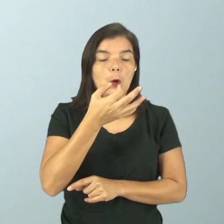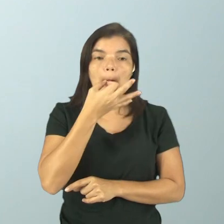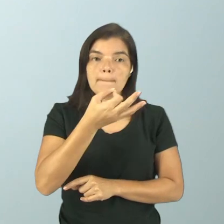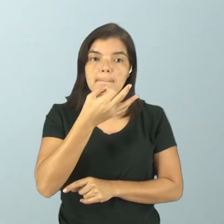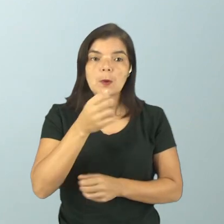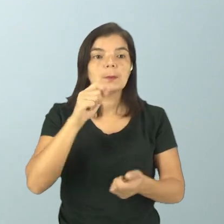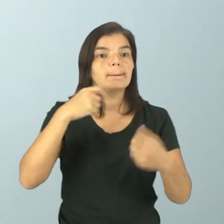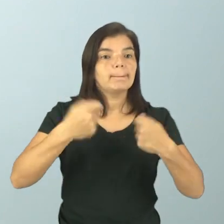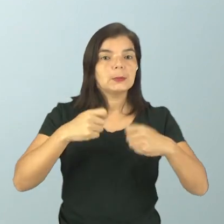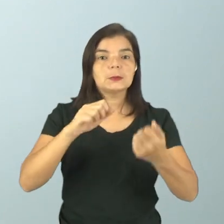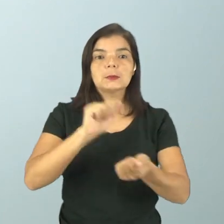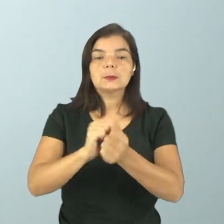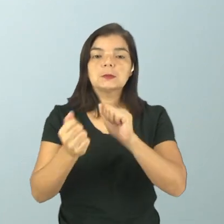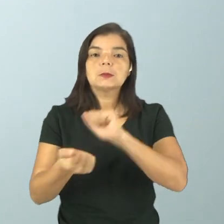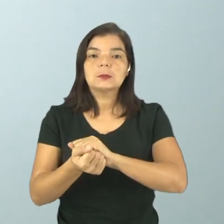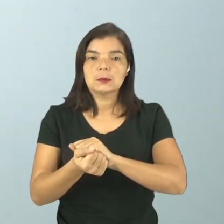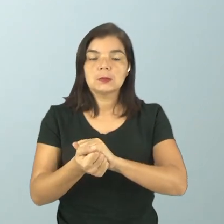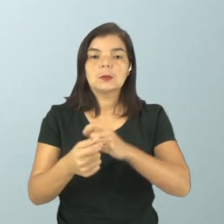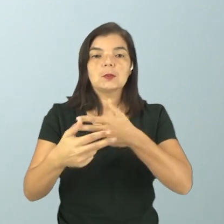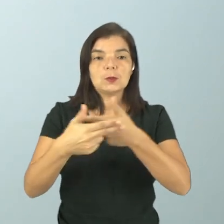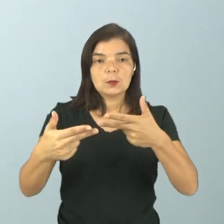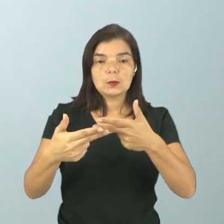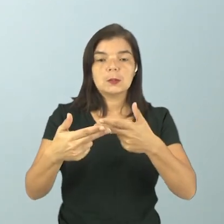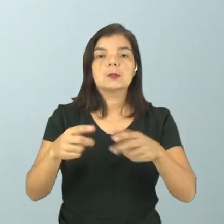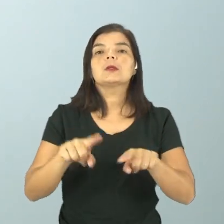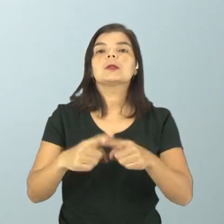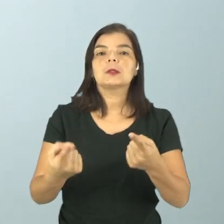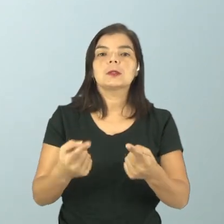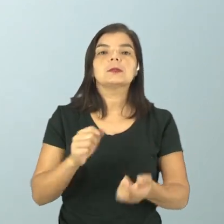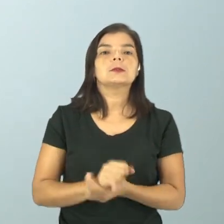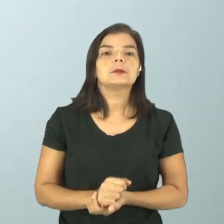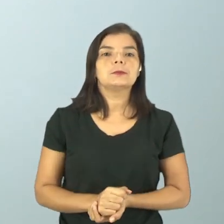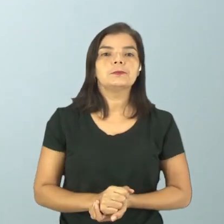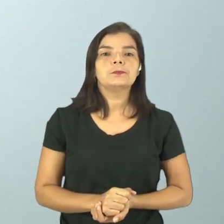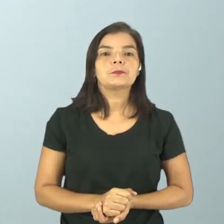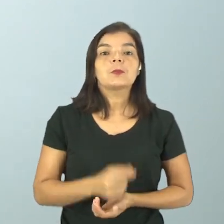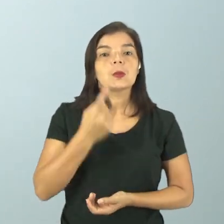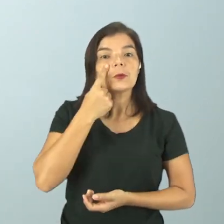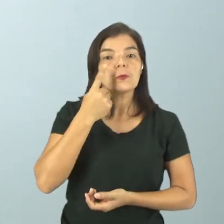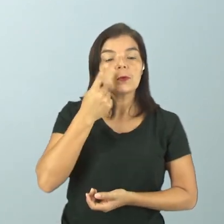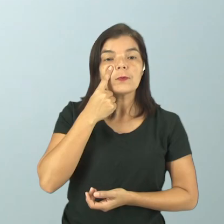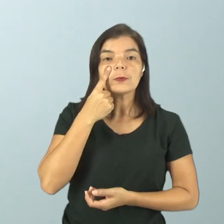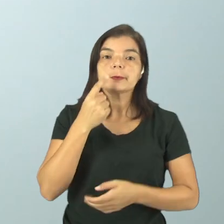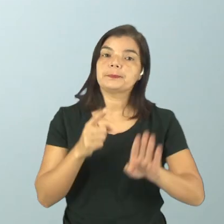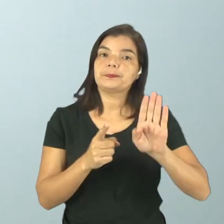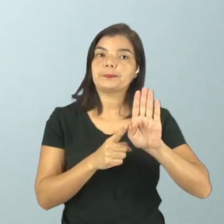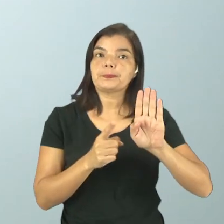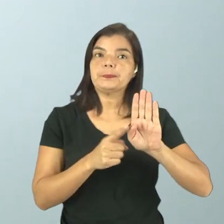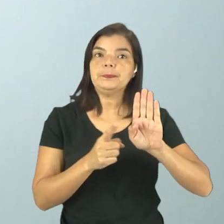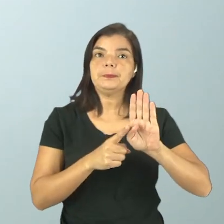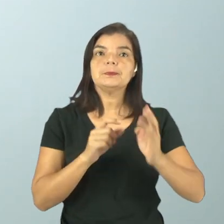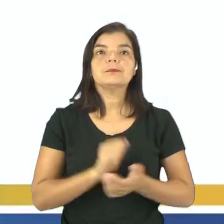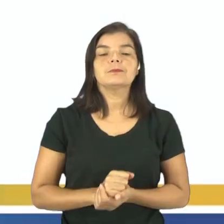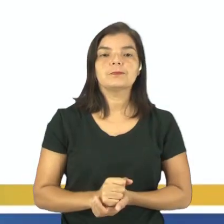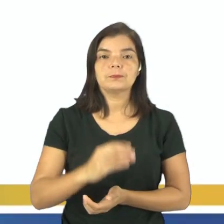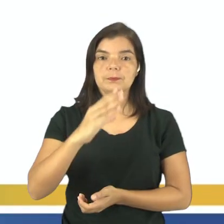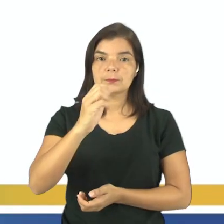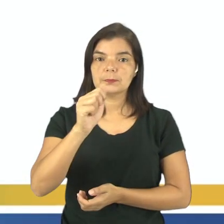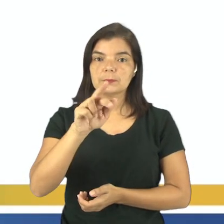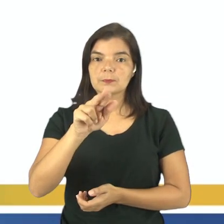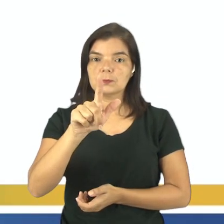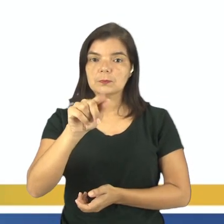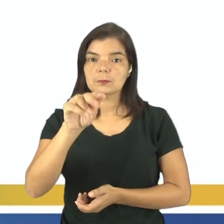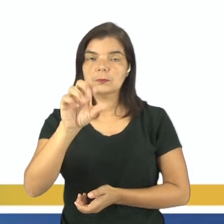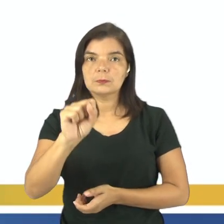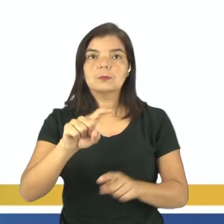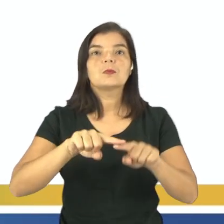se adequar a quem faz ela, ao seu enunciador. Vamos ver a letra B? A letra B diz assim,